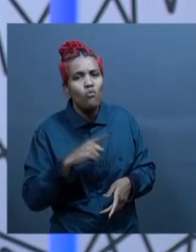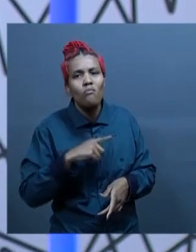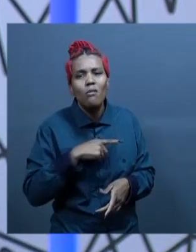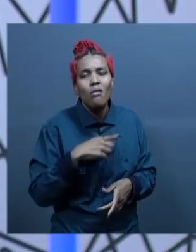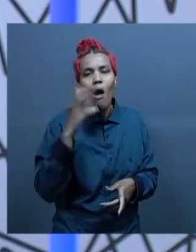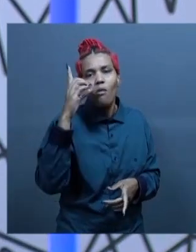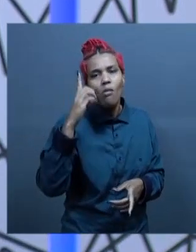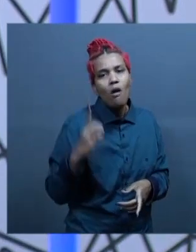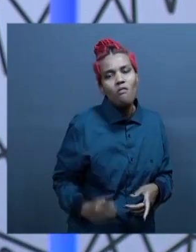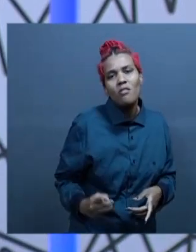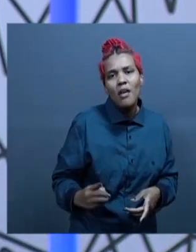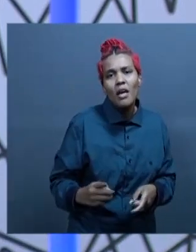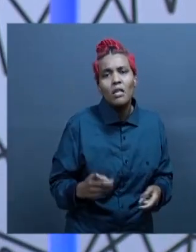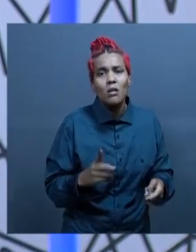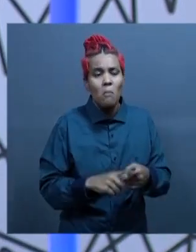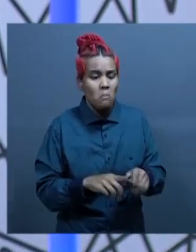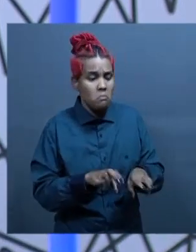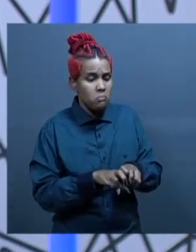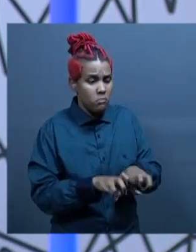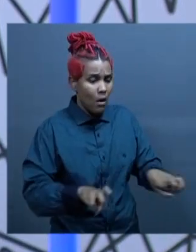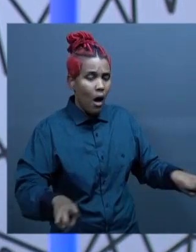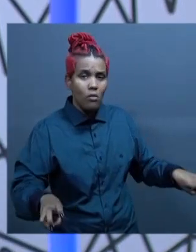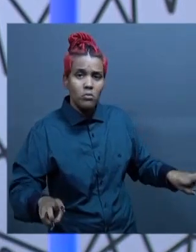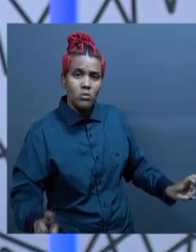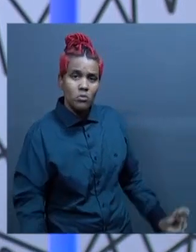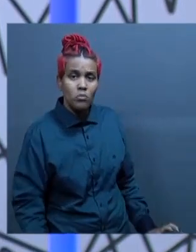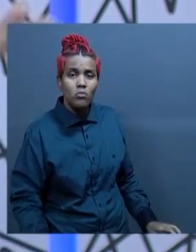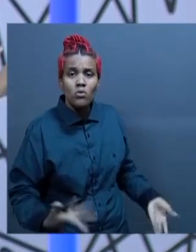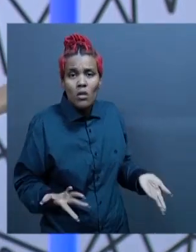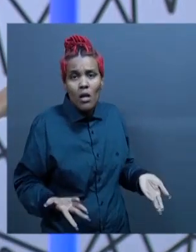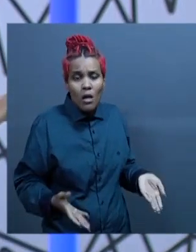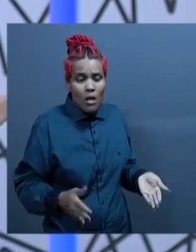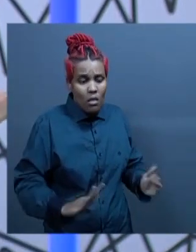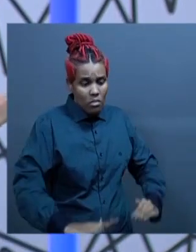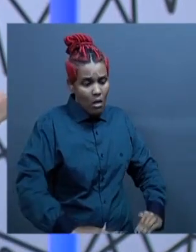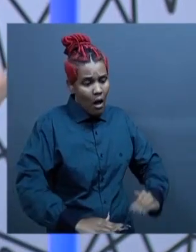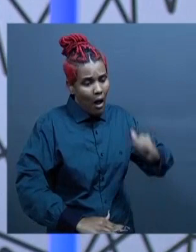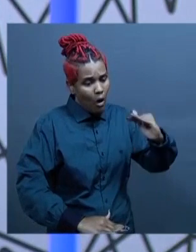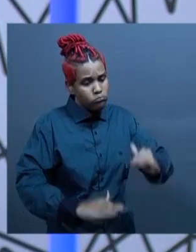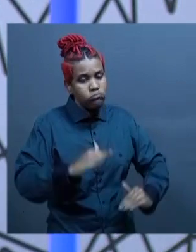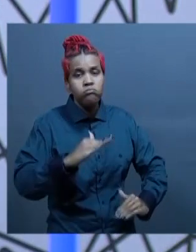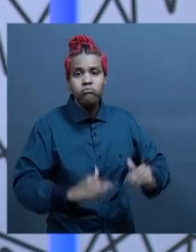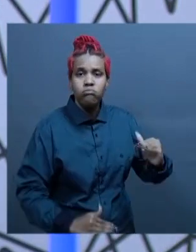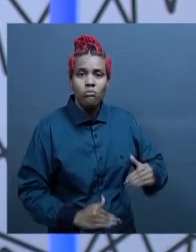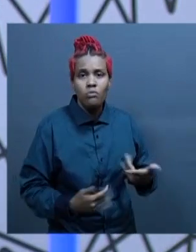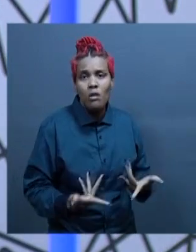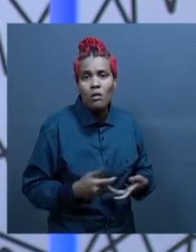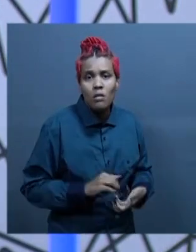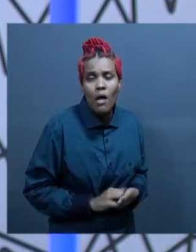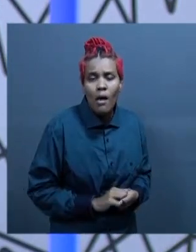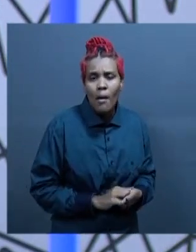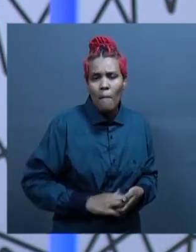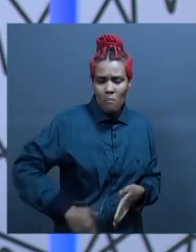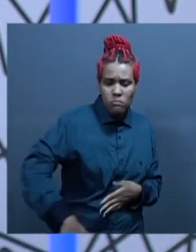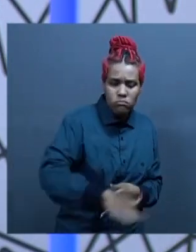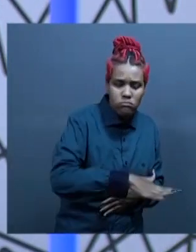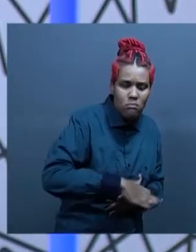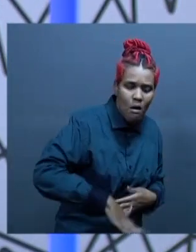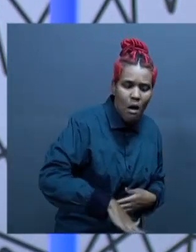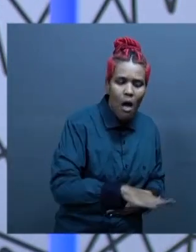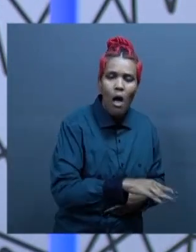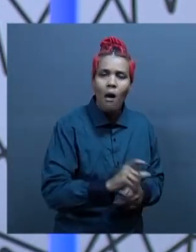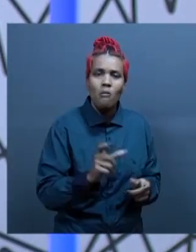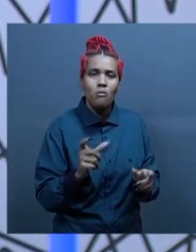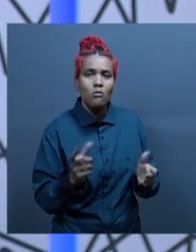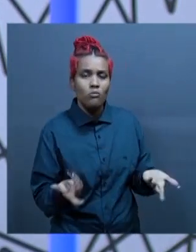pai levantar pela altura então por meio de novamente a tecnologia favorecendo por meio de de peças